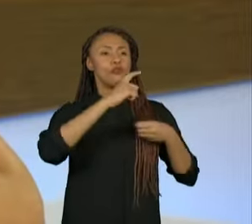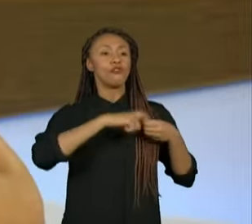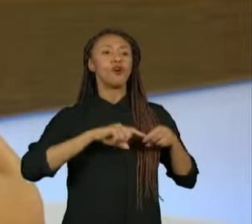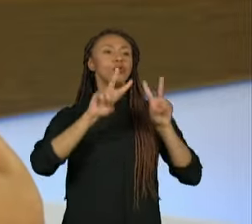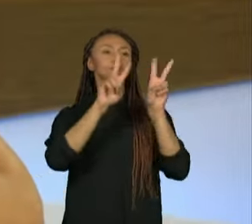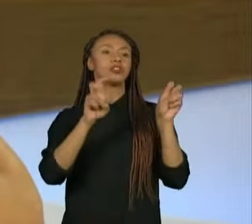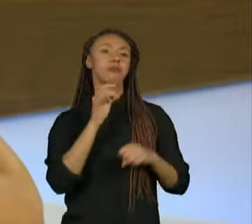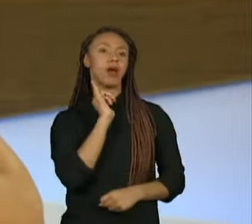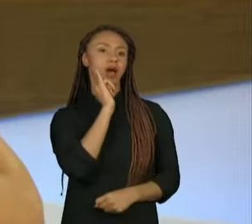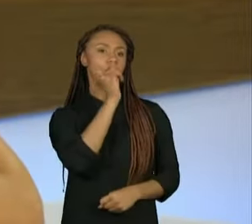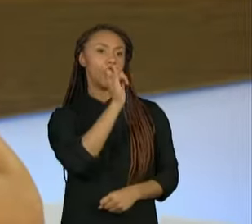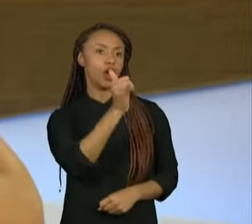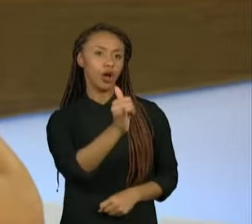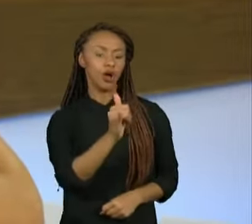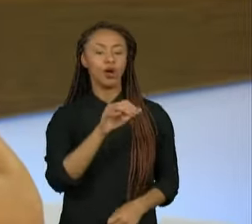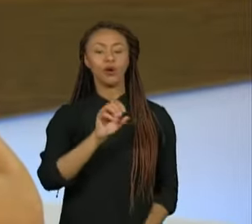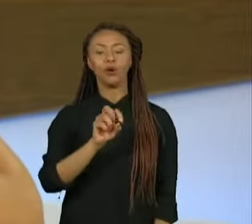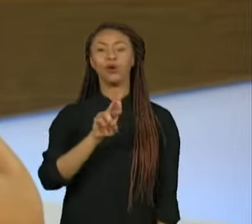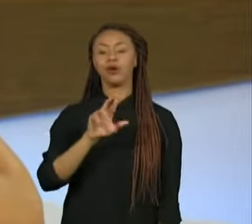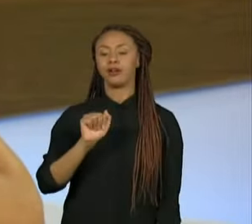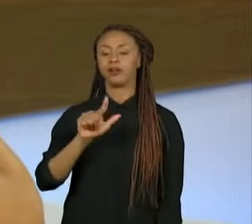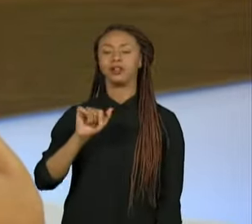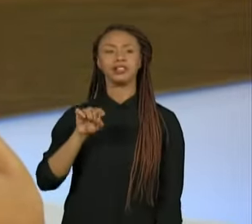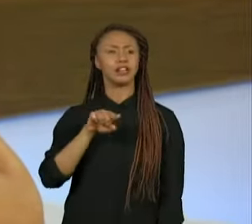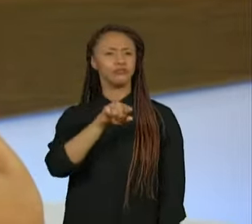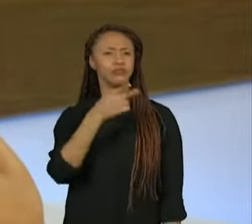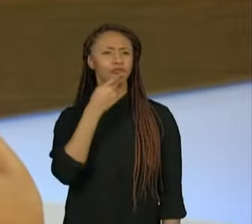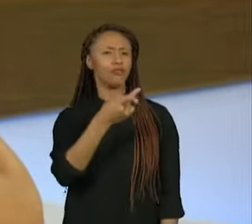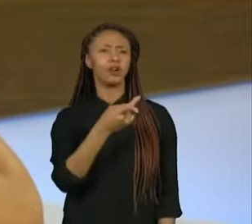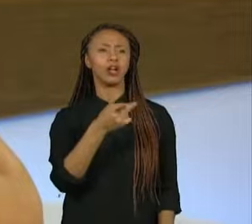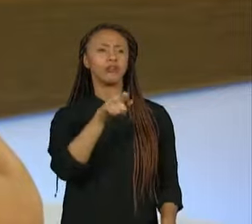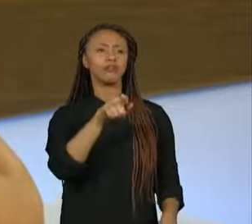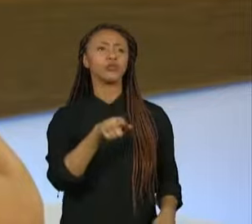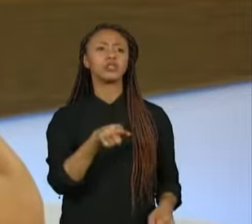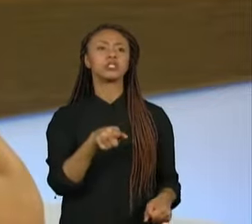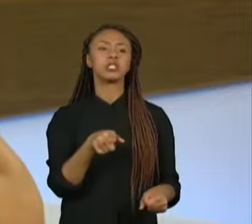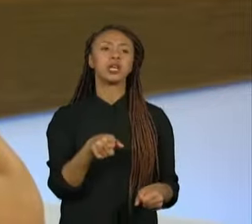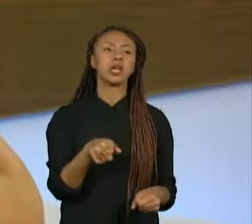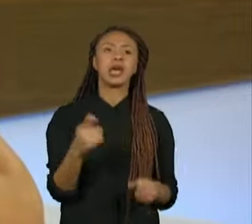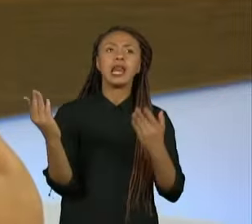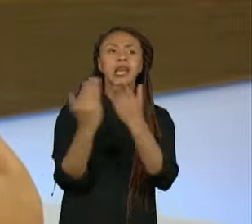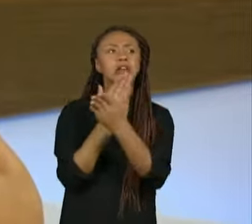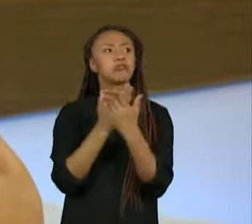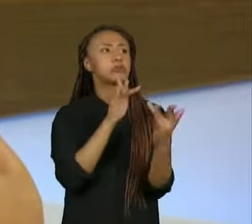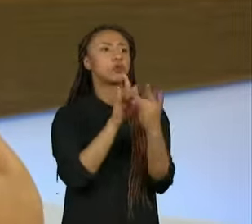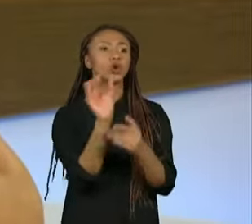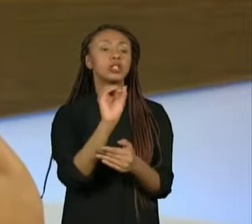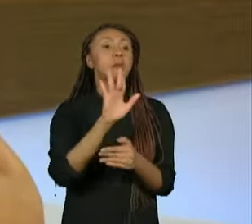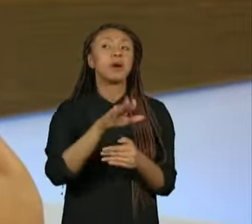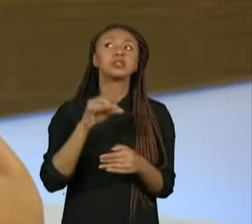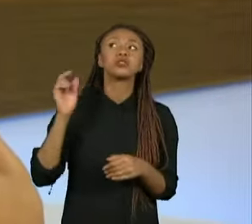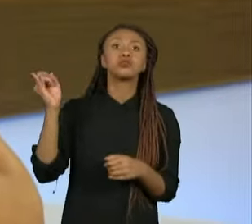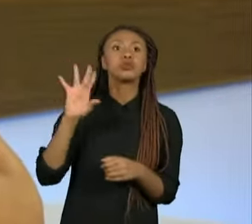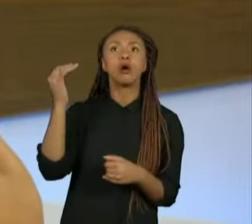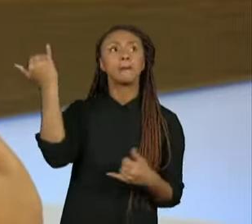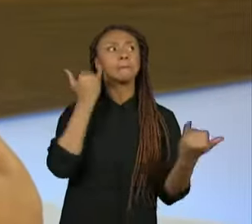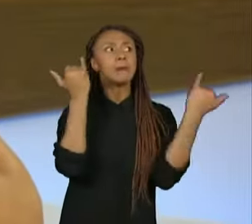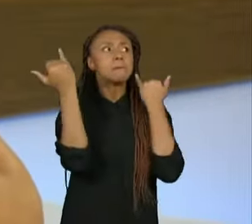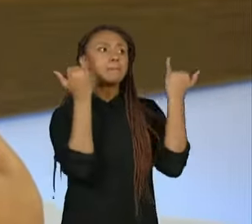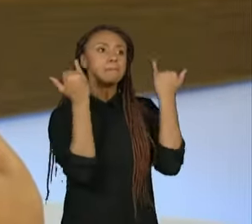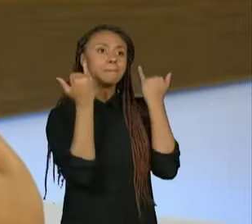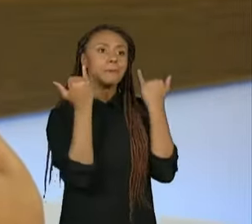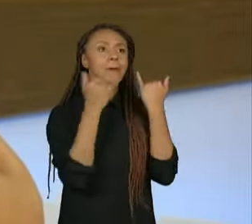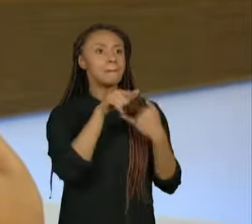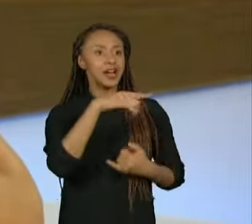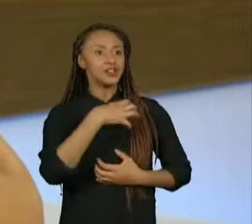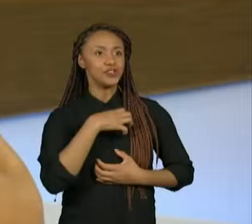oralidade. A senhora costuma dizer que não nasceu rodeada de livros, mas sim das palavras, e que a experiência da oralidade foi sua primeira